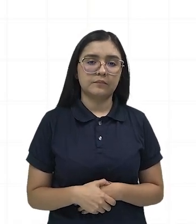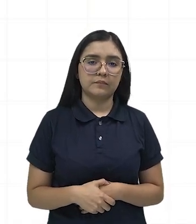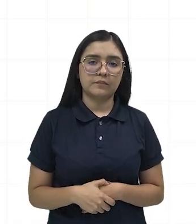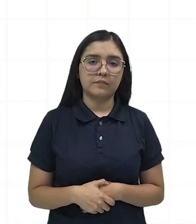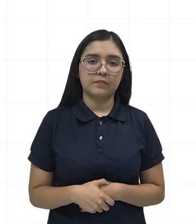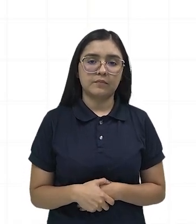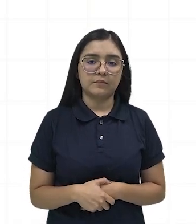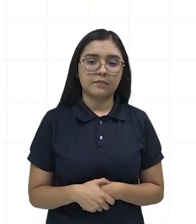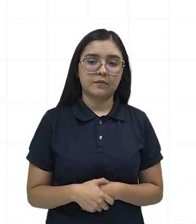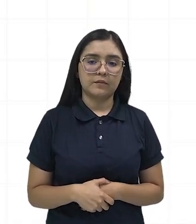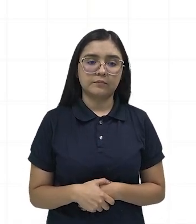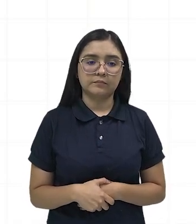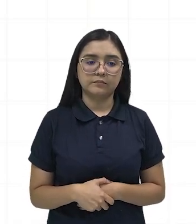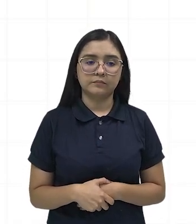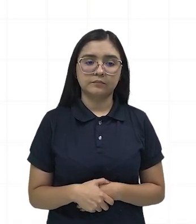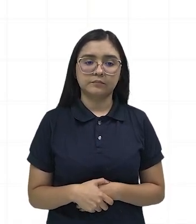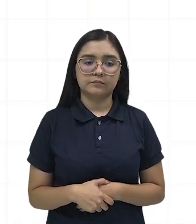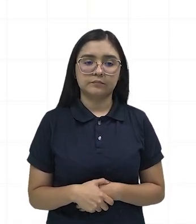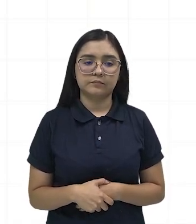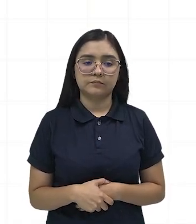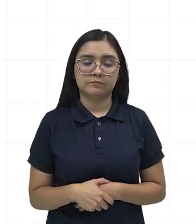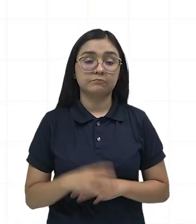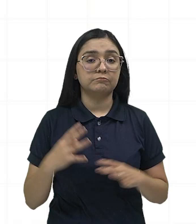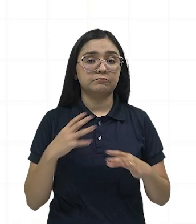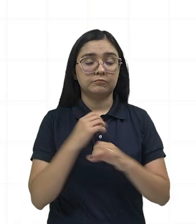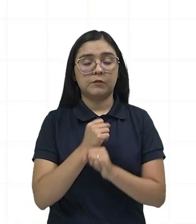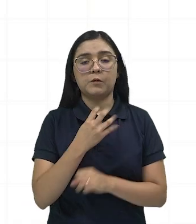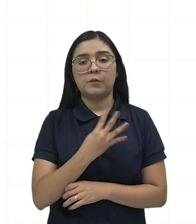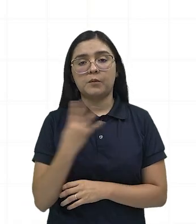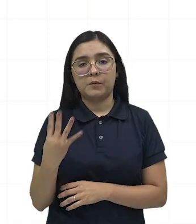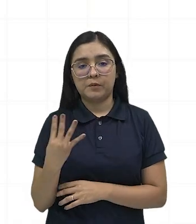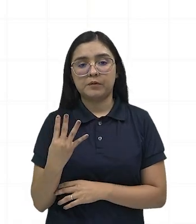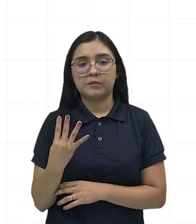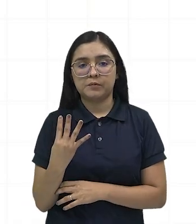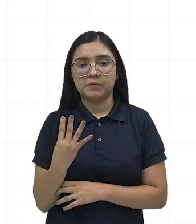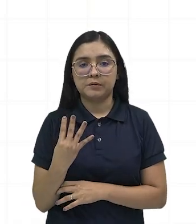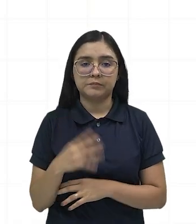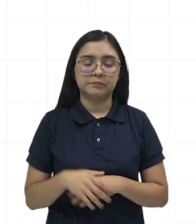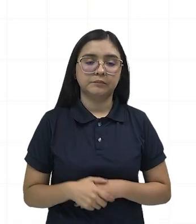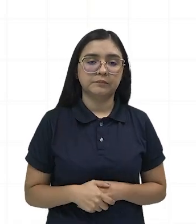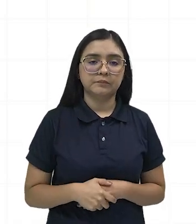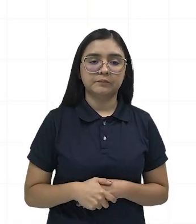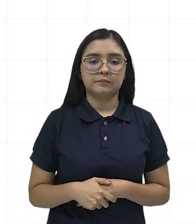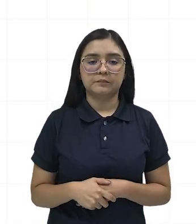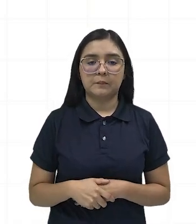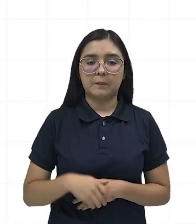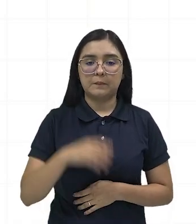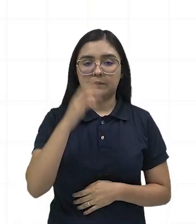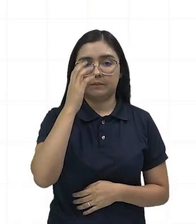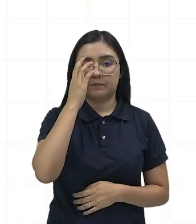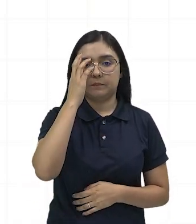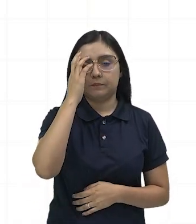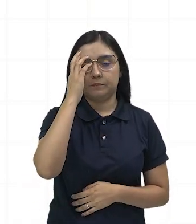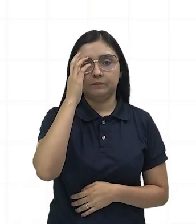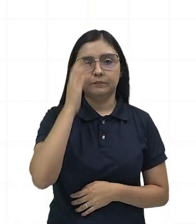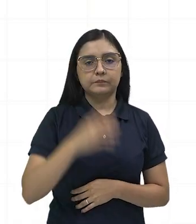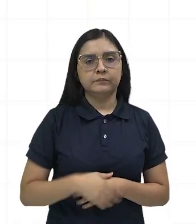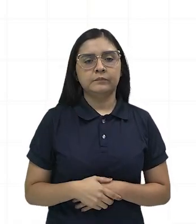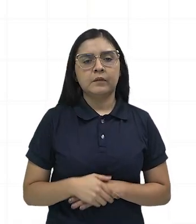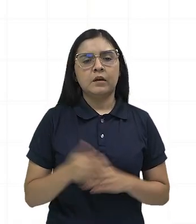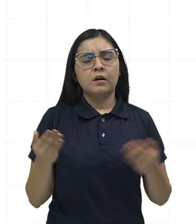motocicletas. No total de 44 veículos. Então vamos fazer